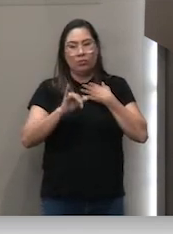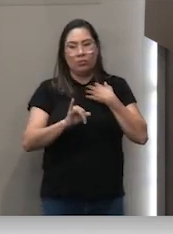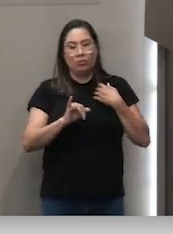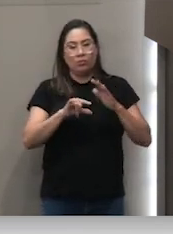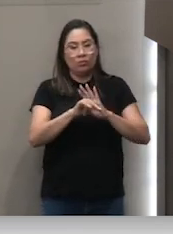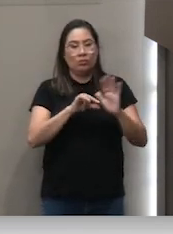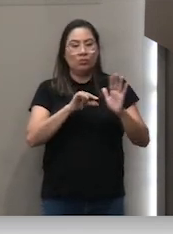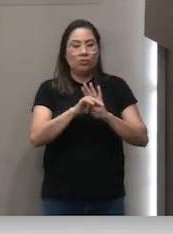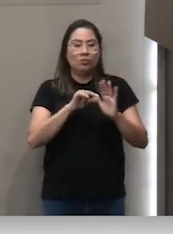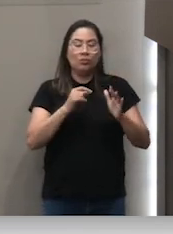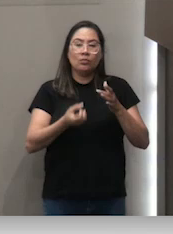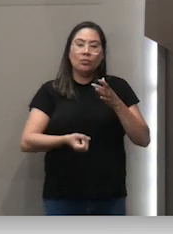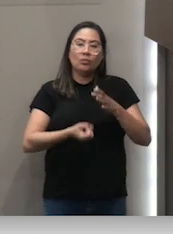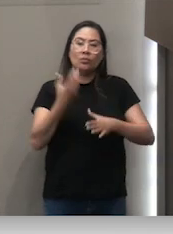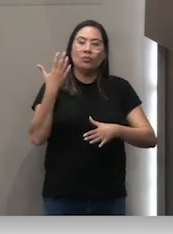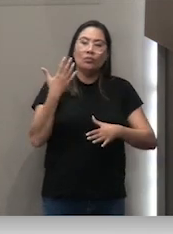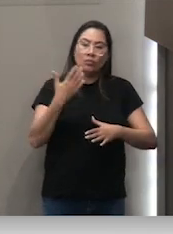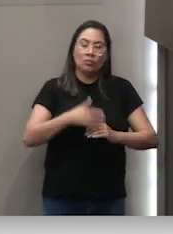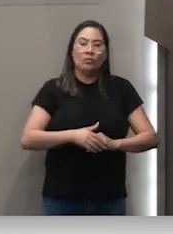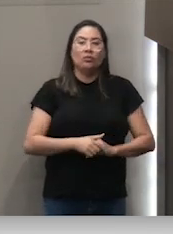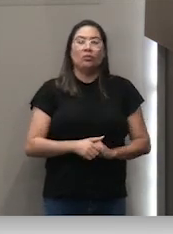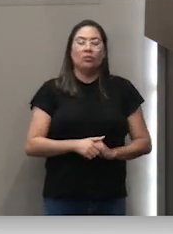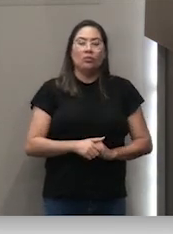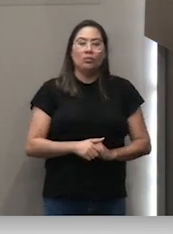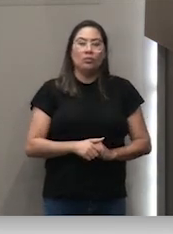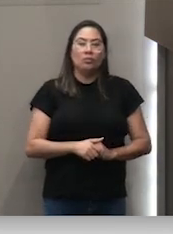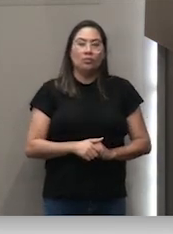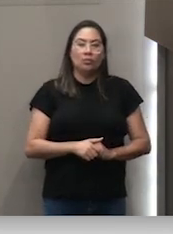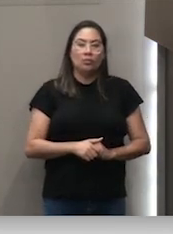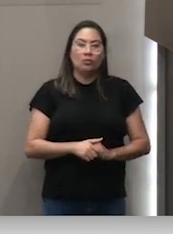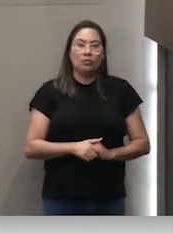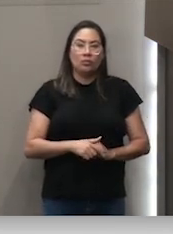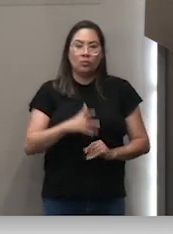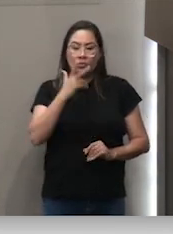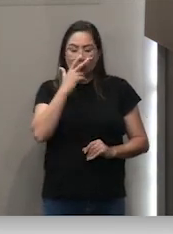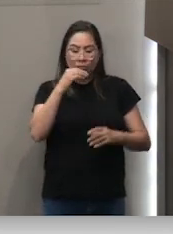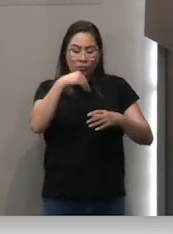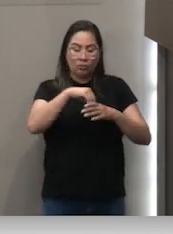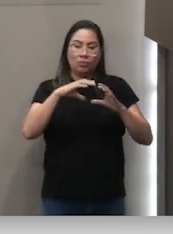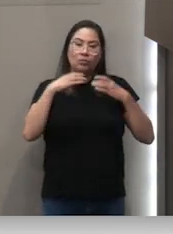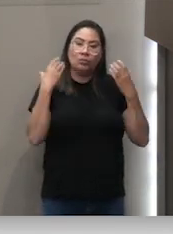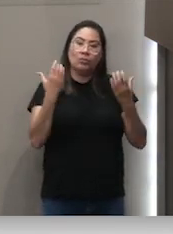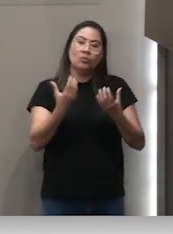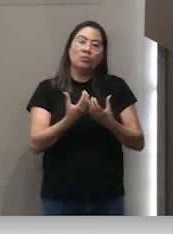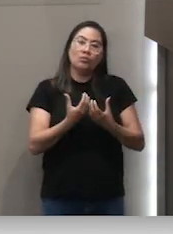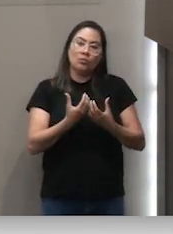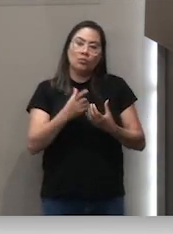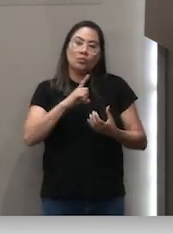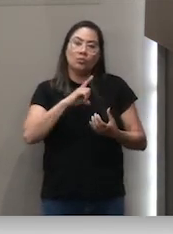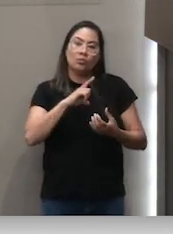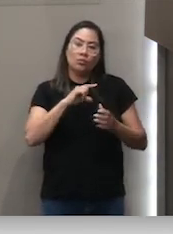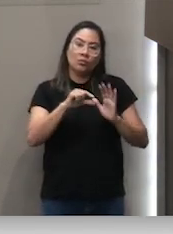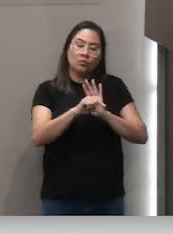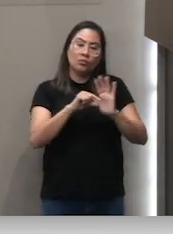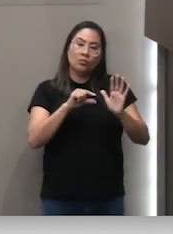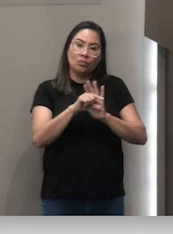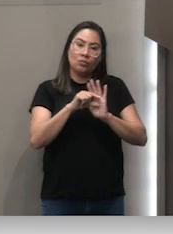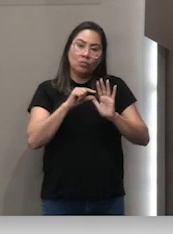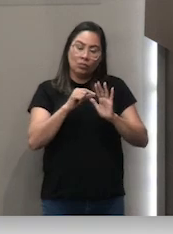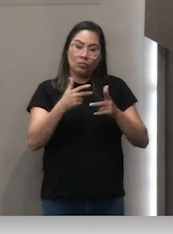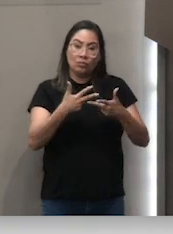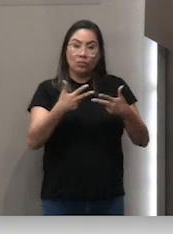elas acabam criando, né, aquele vício dentro das comunidades, mas a partir do momento que a gente destina essas emendas para coisas que